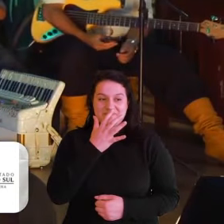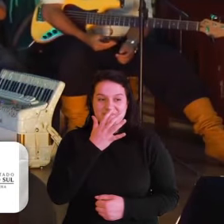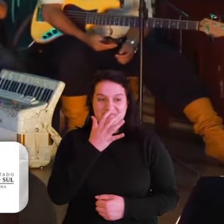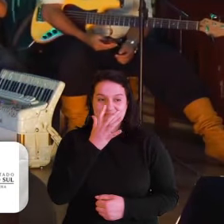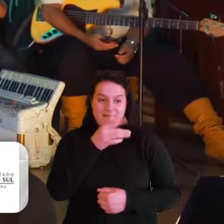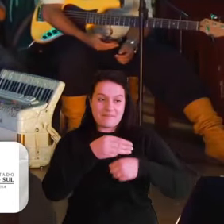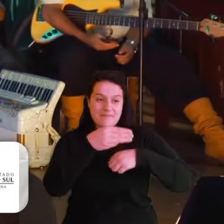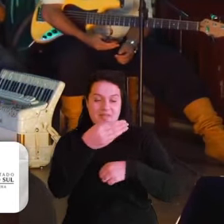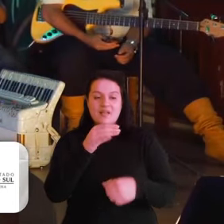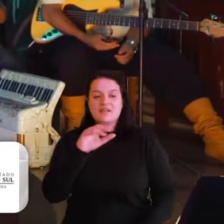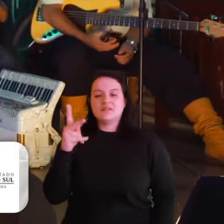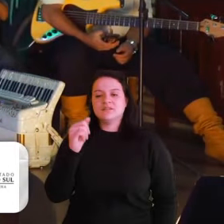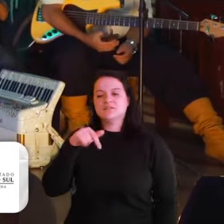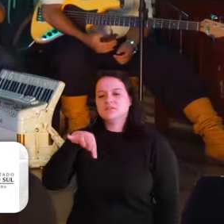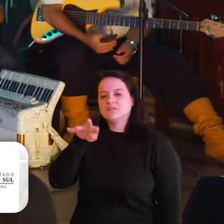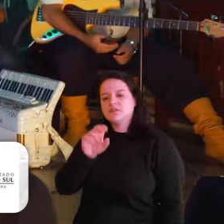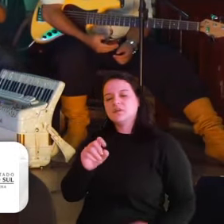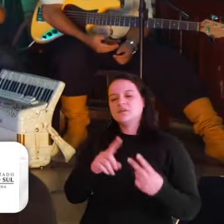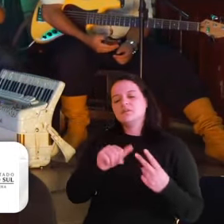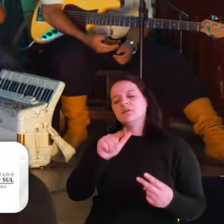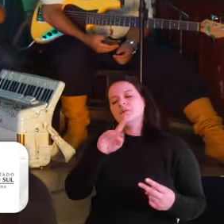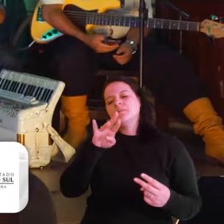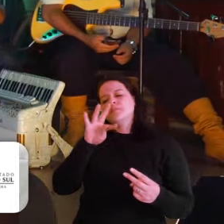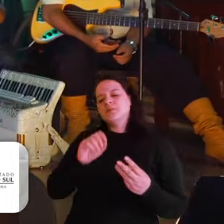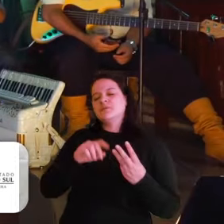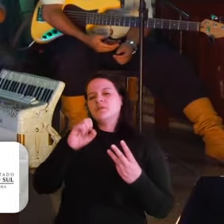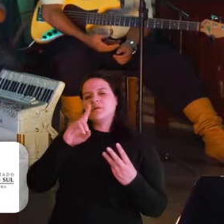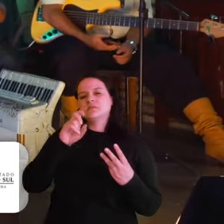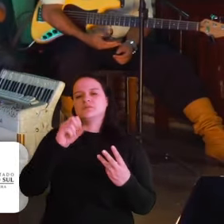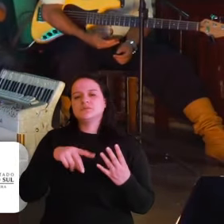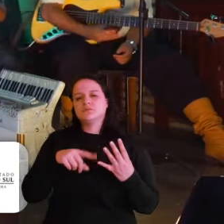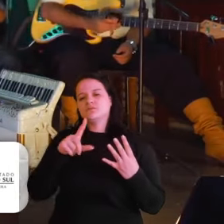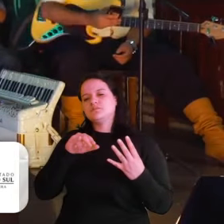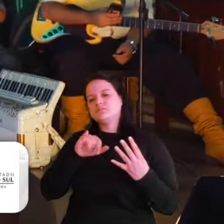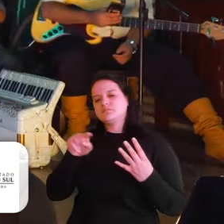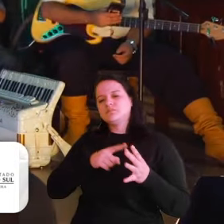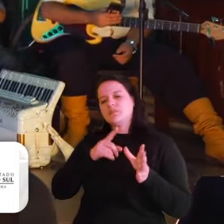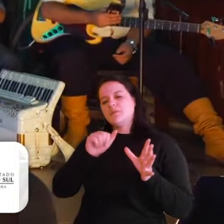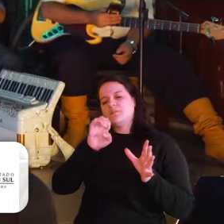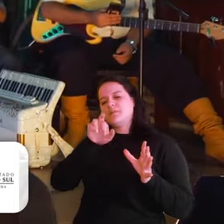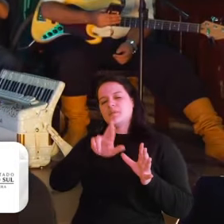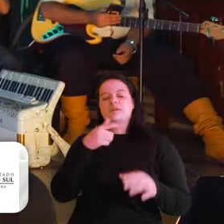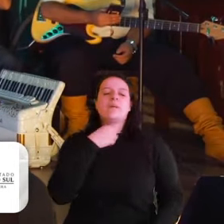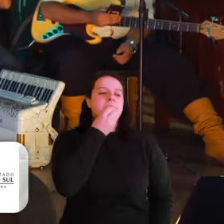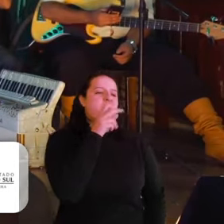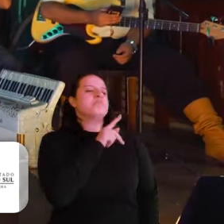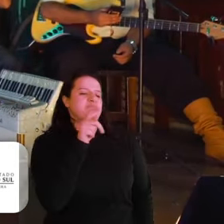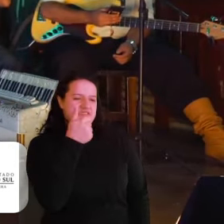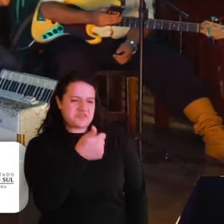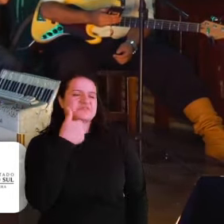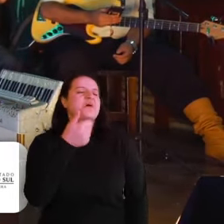no Albino, no Edson, no Adelar, temos Luiz Carlos Borges. Estamos bem de referência. Temos bem de professor, né, Canhão? Temos professor em casa, então. Temos em casa.